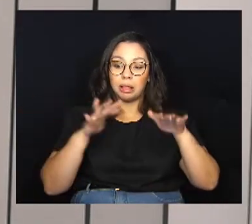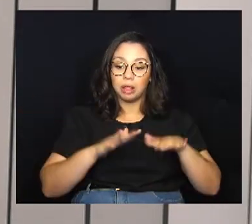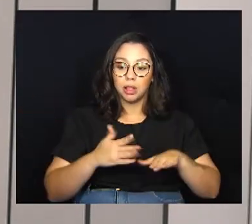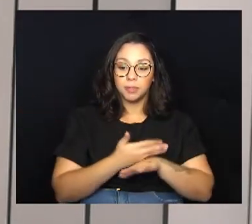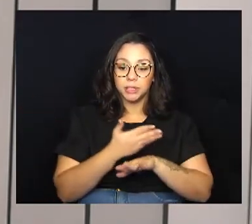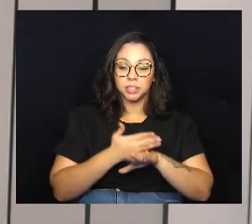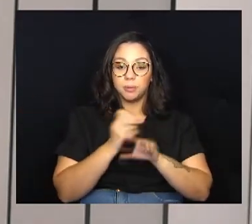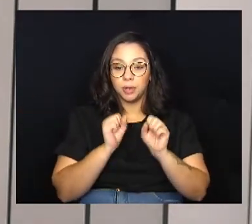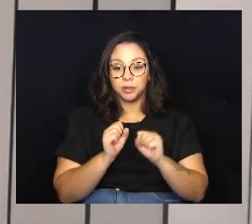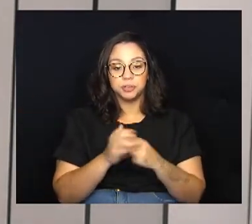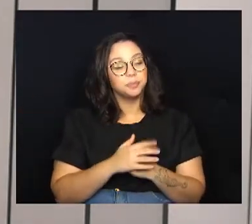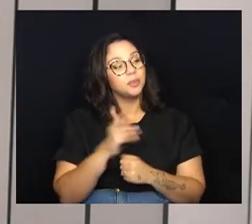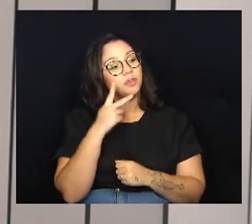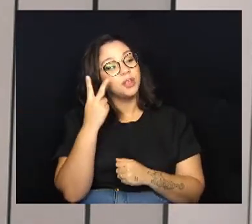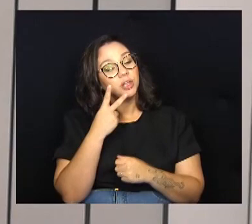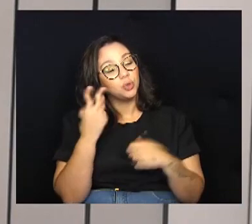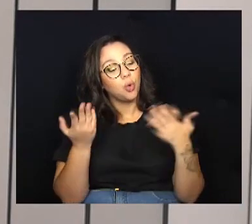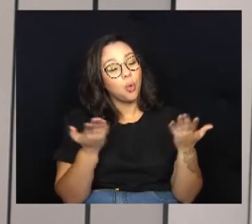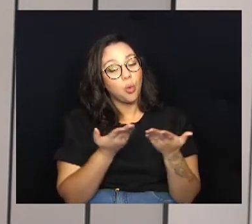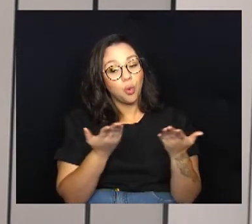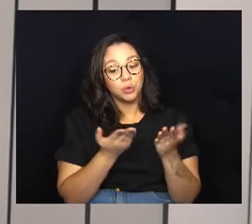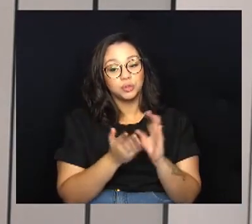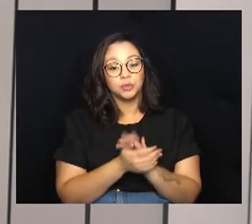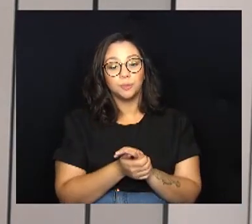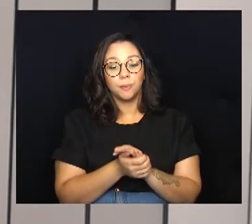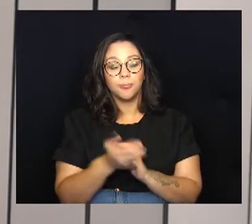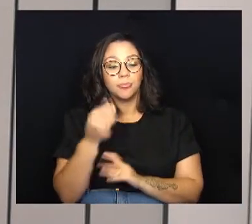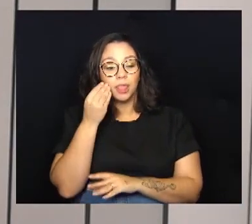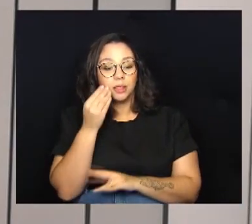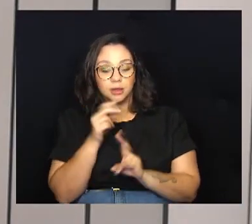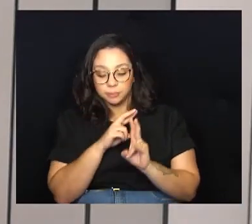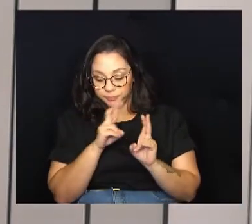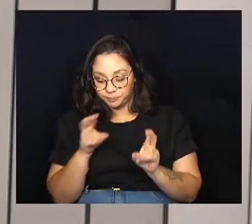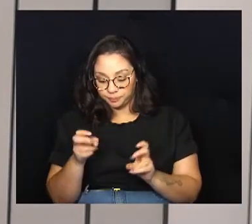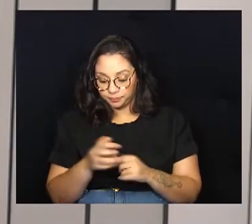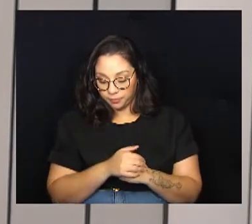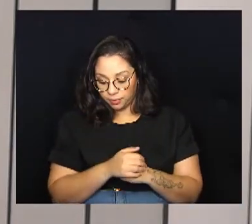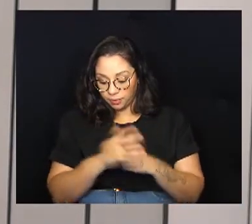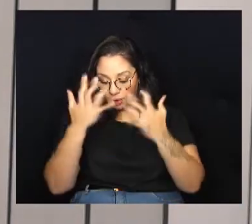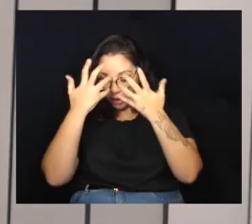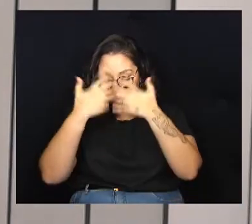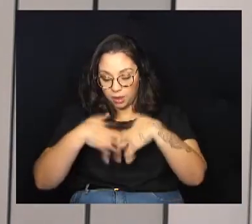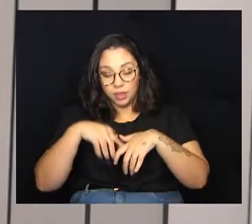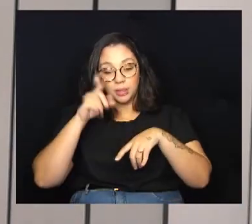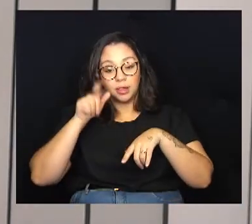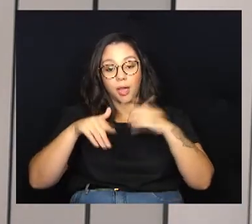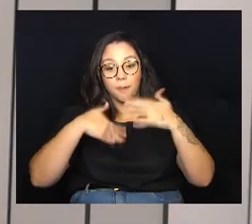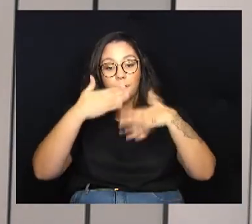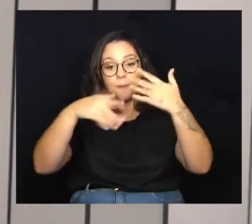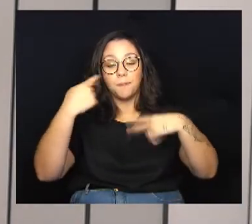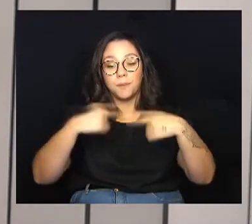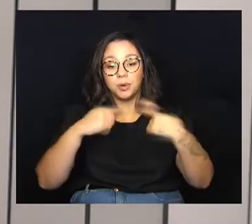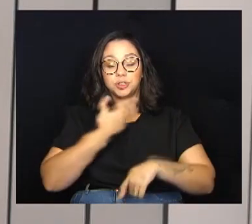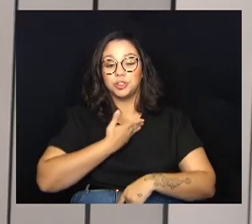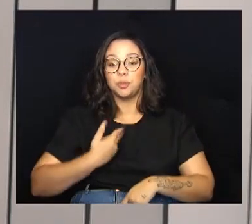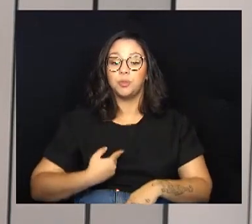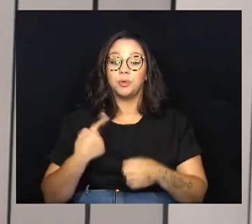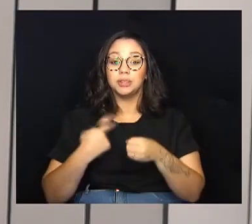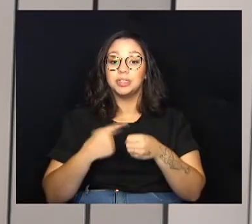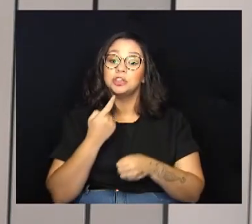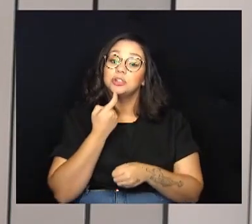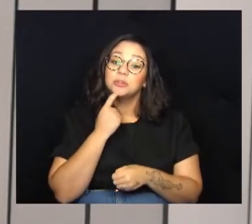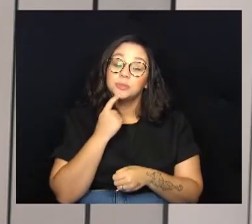papel. Um pediatra que vê uma criança, um adolescente e não faz a pergunta, a gente ouviu uma palestra esse